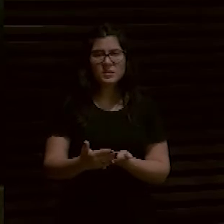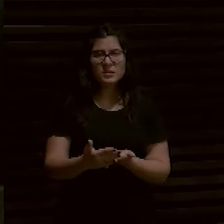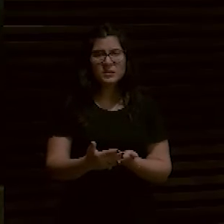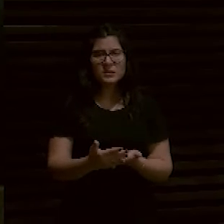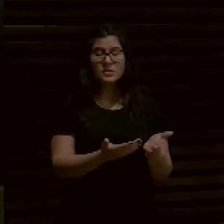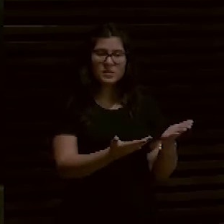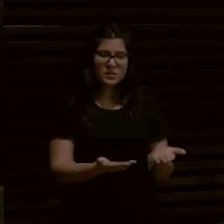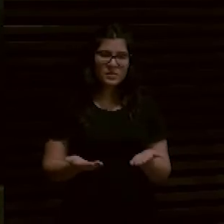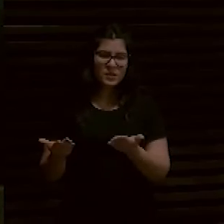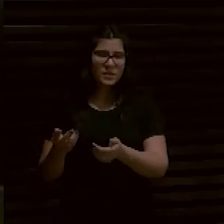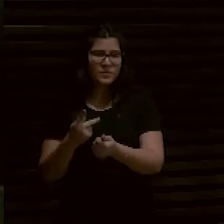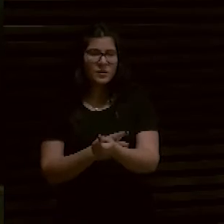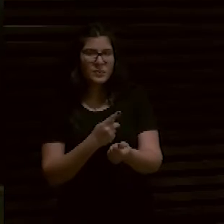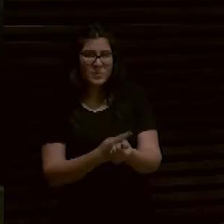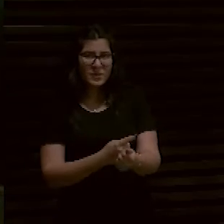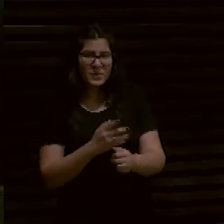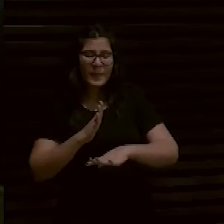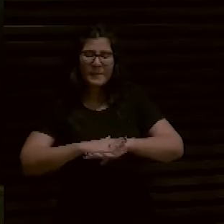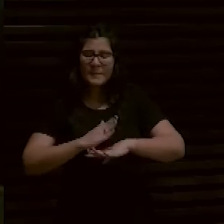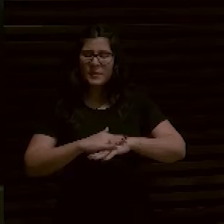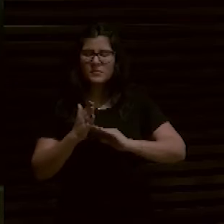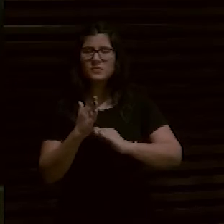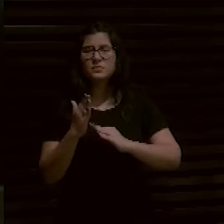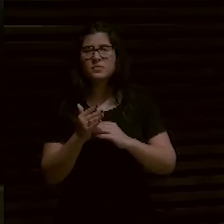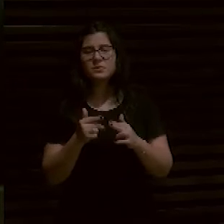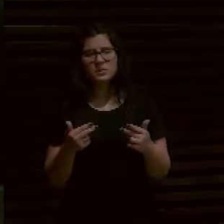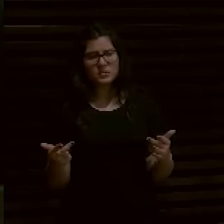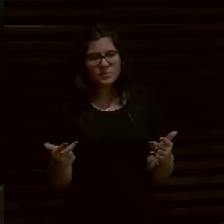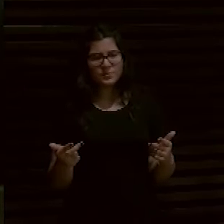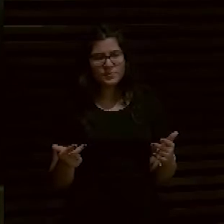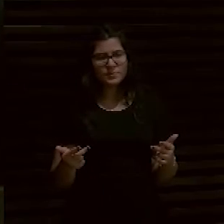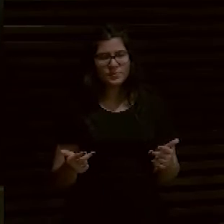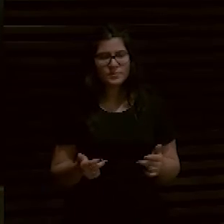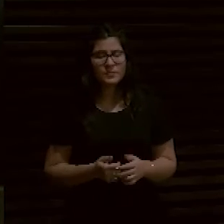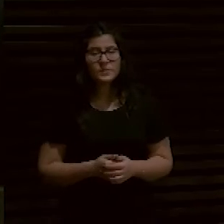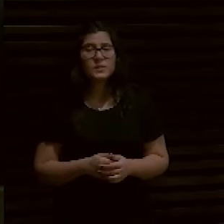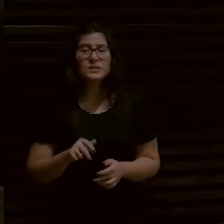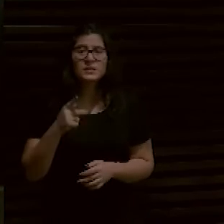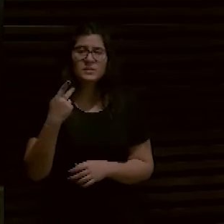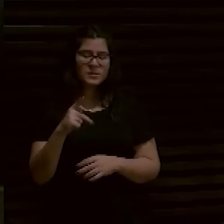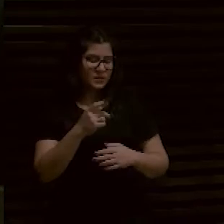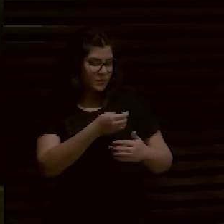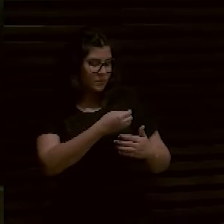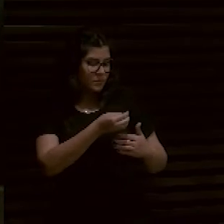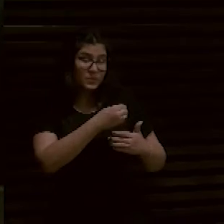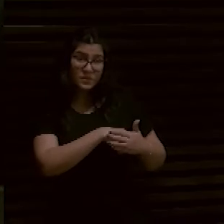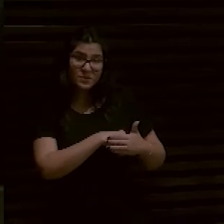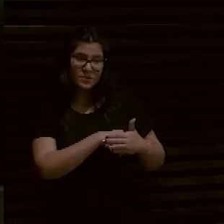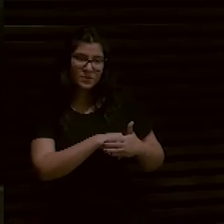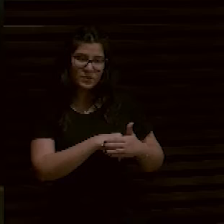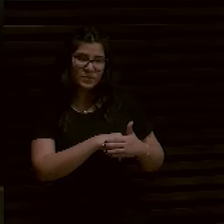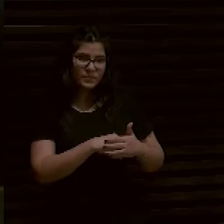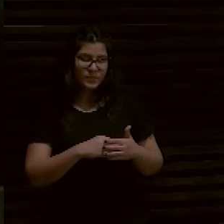erro mais do que todas as coisas. Assim, o seu interior é voltado a confiar no